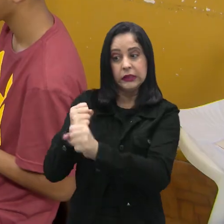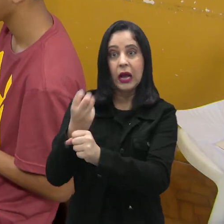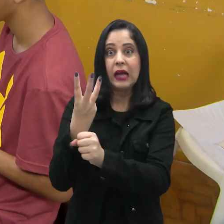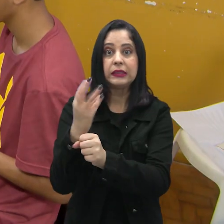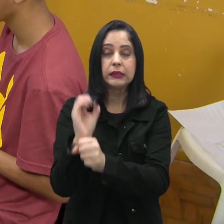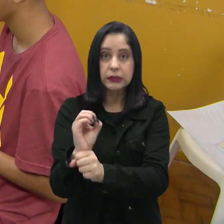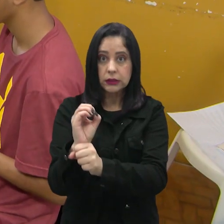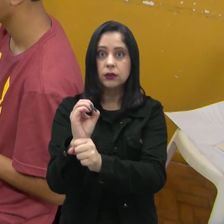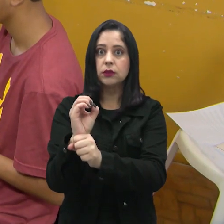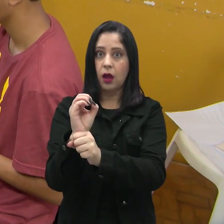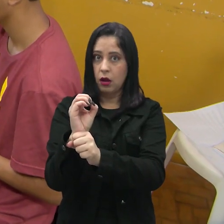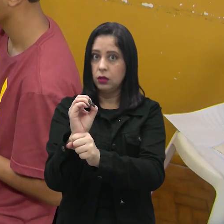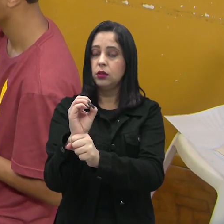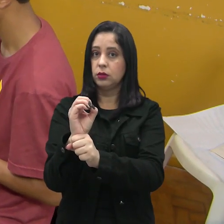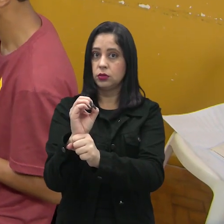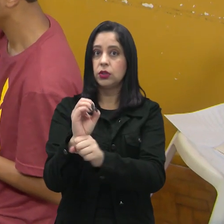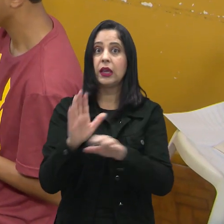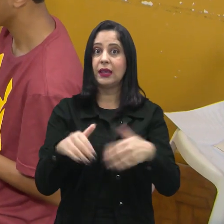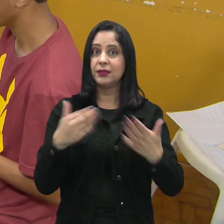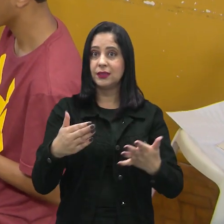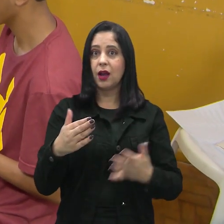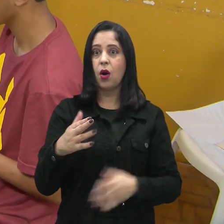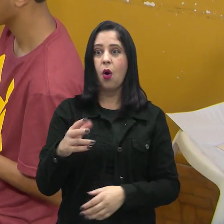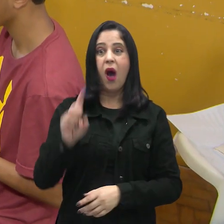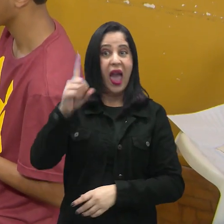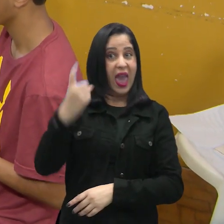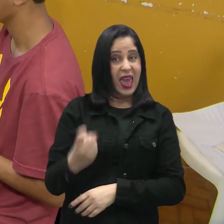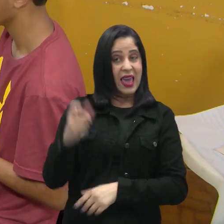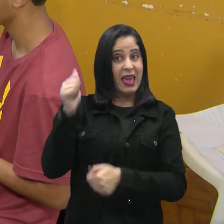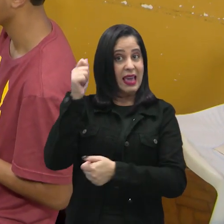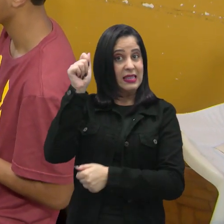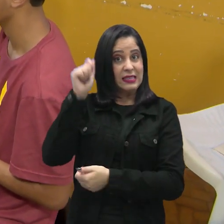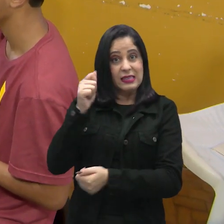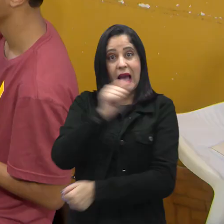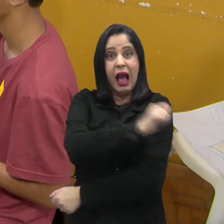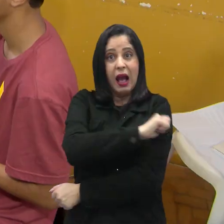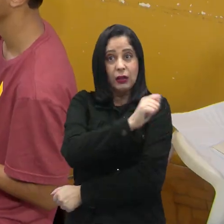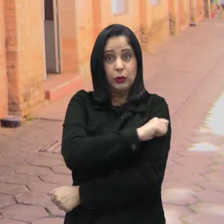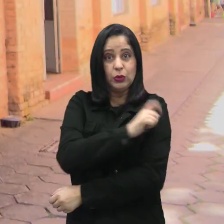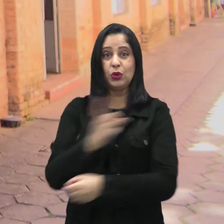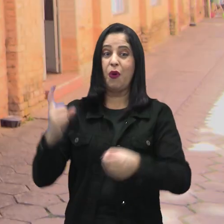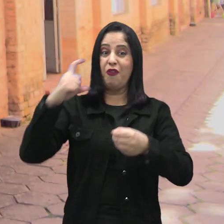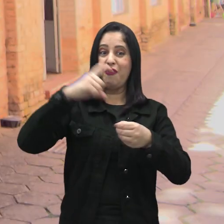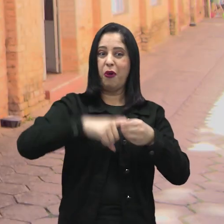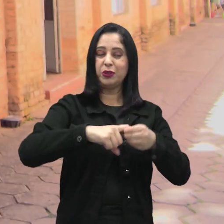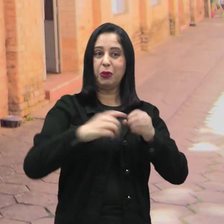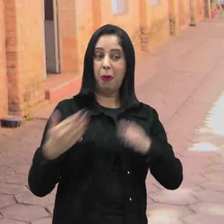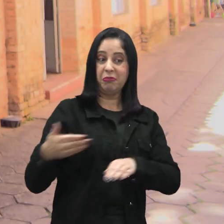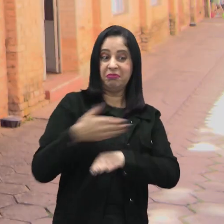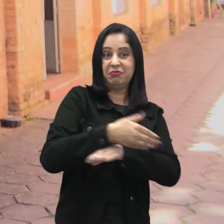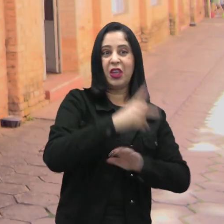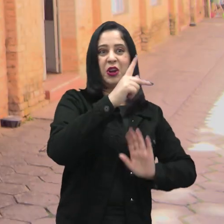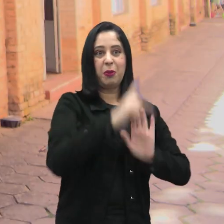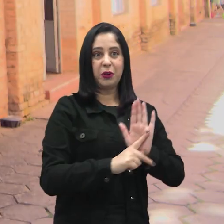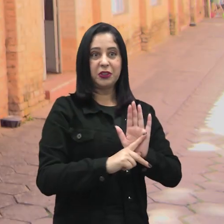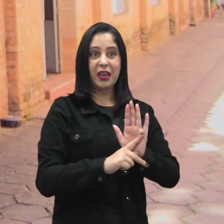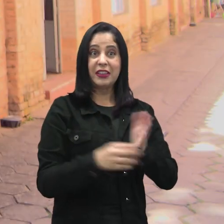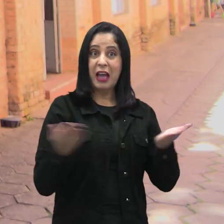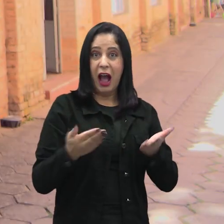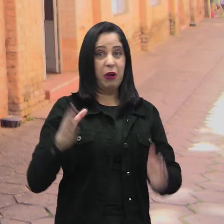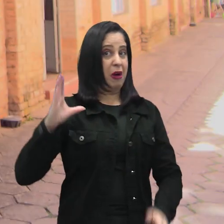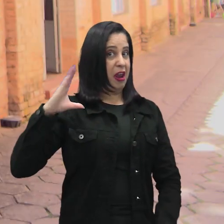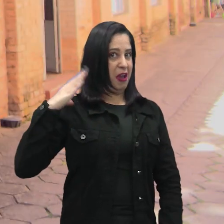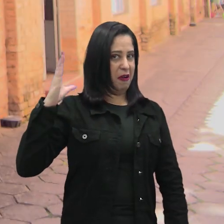é comum encontrar histórias de ex-alunos que voltaram para o programa de outra forma, como é o caso do Matheus, que hoje